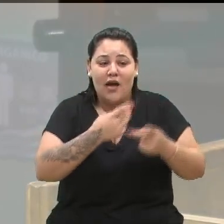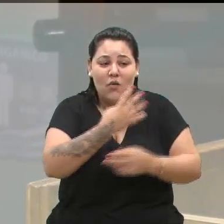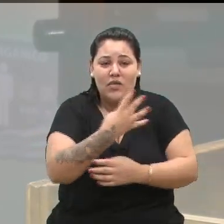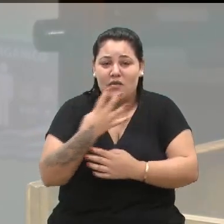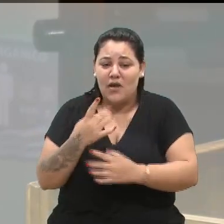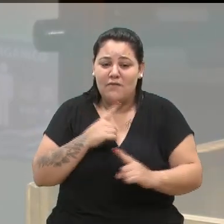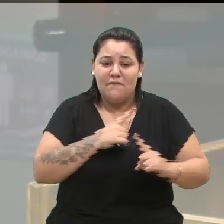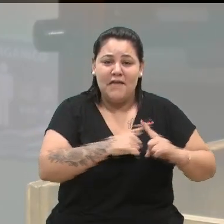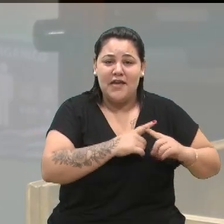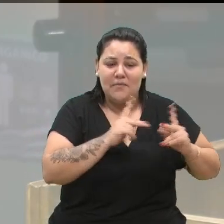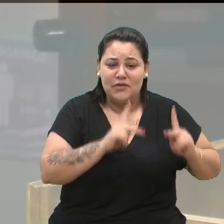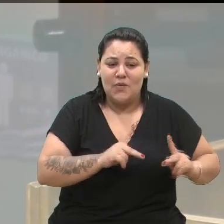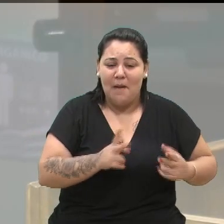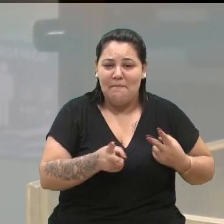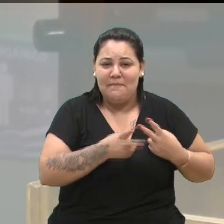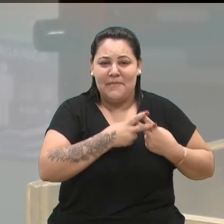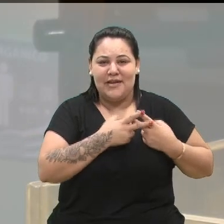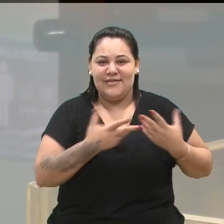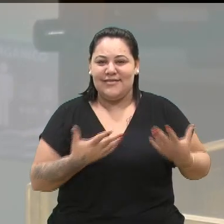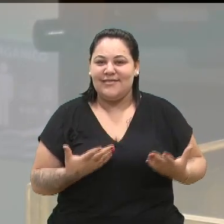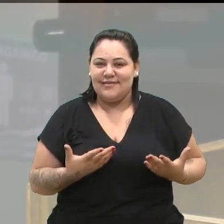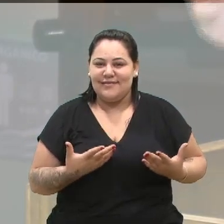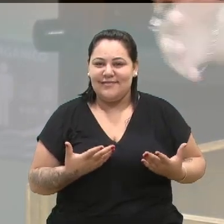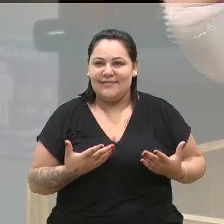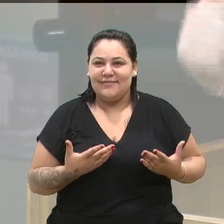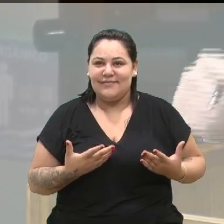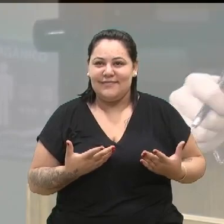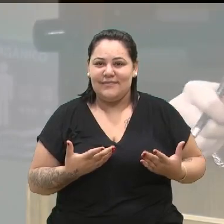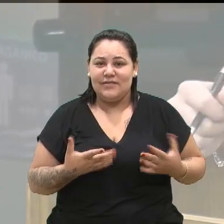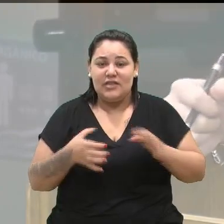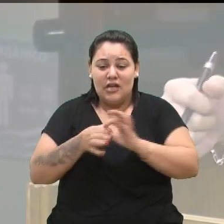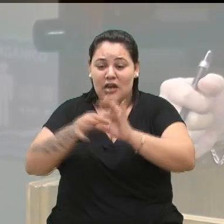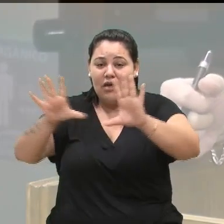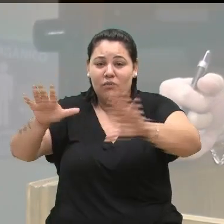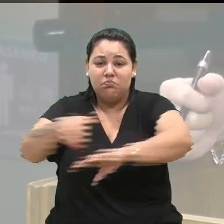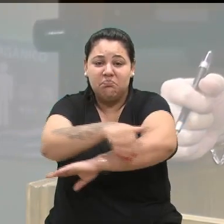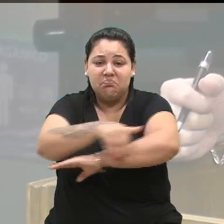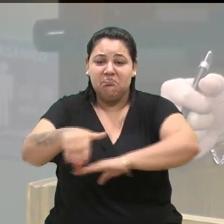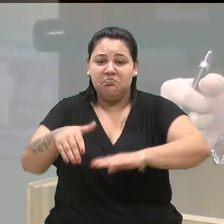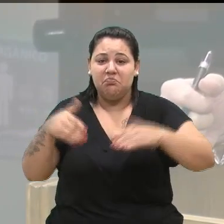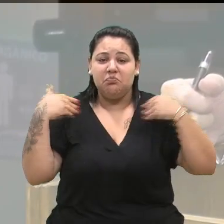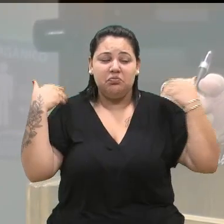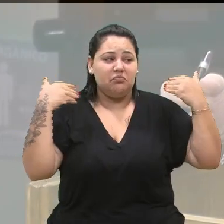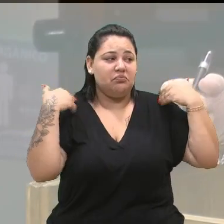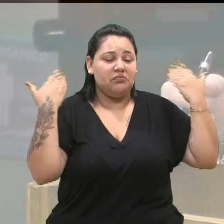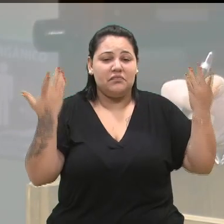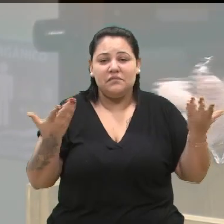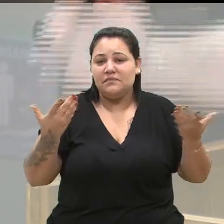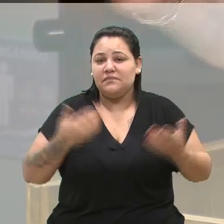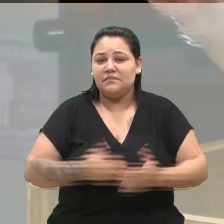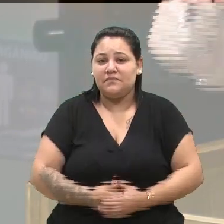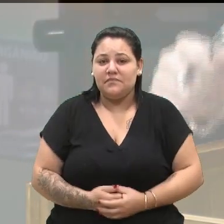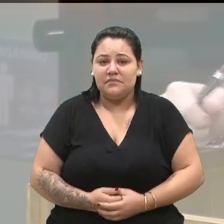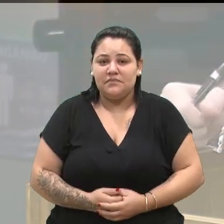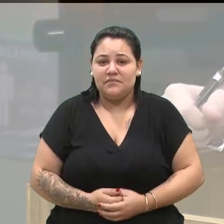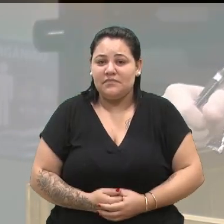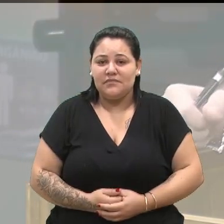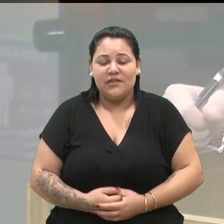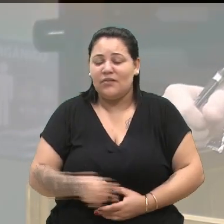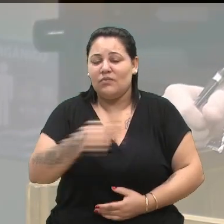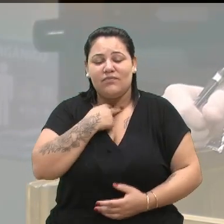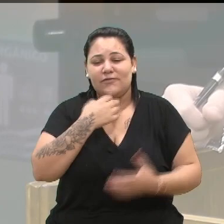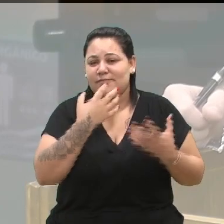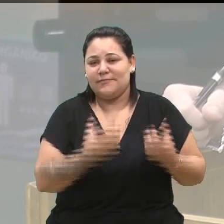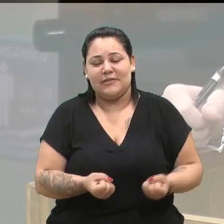o cara preso. E estava solto nas ruas. É